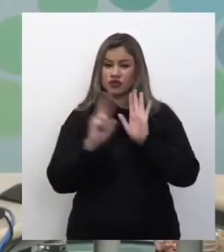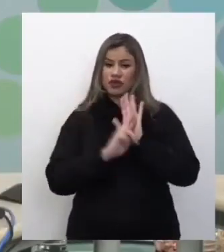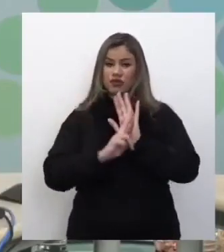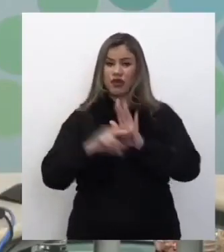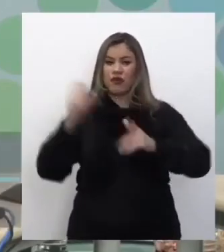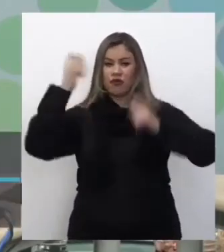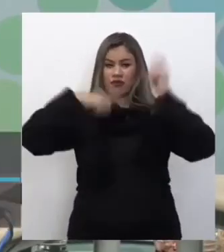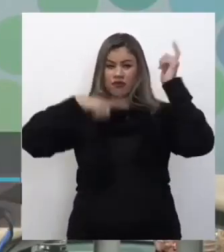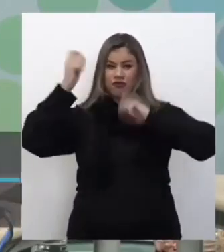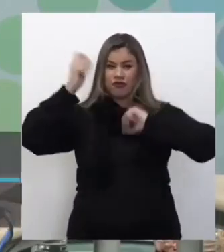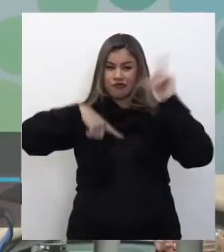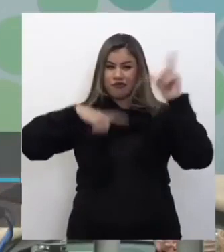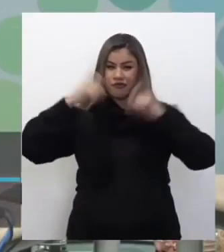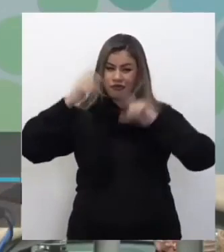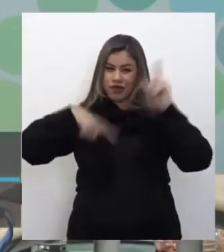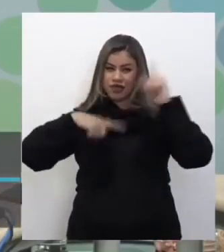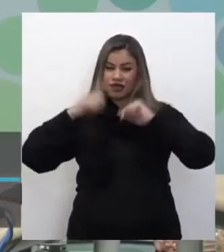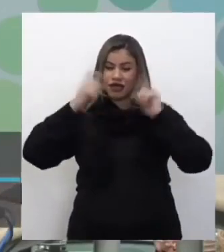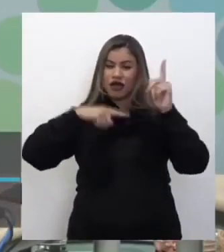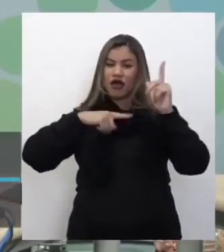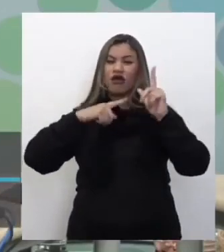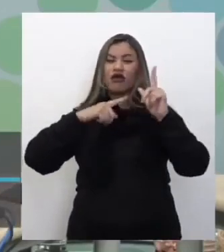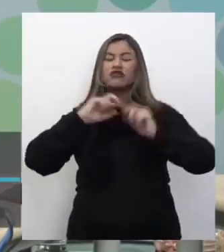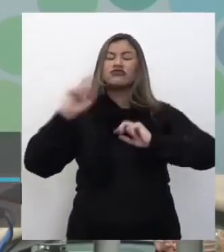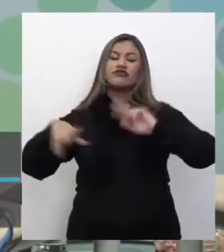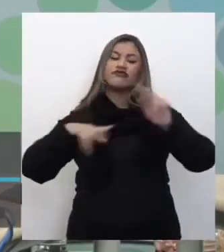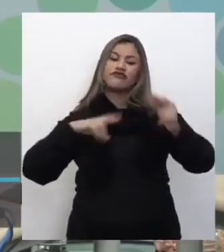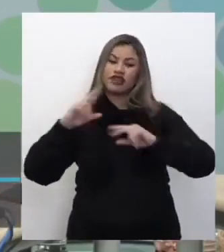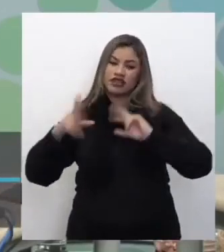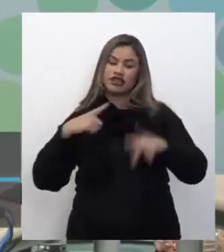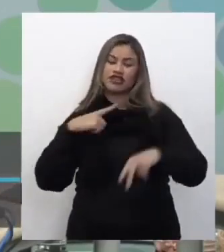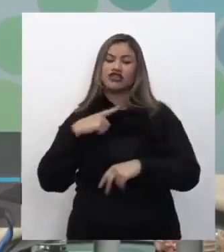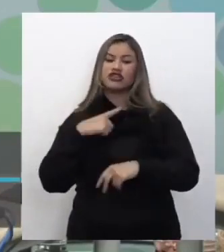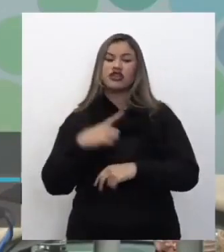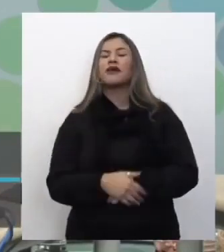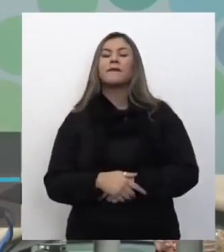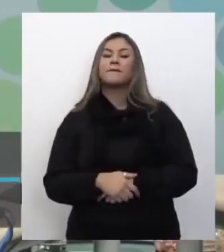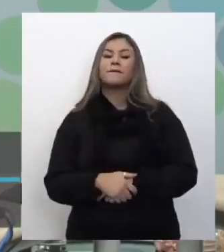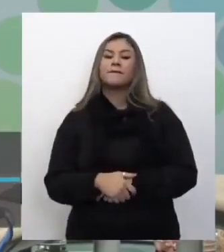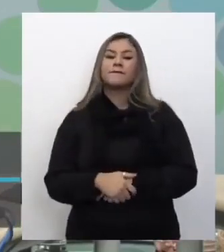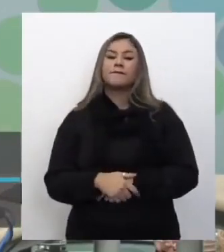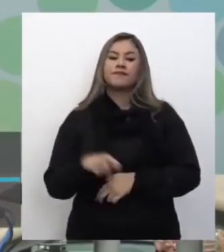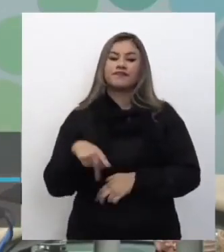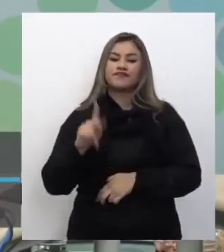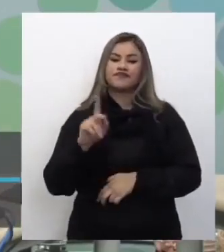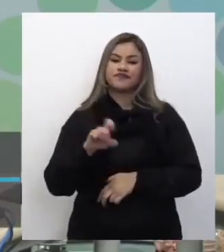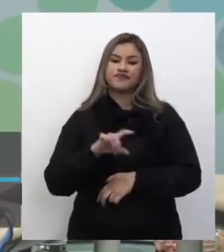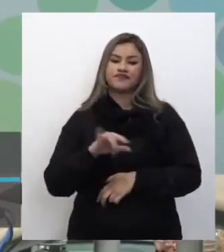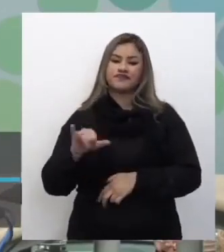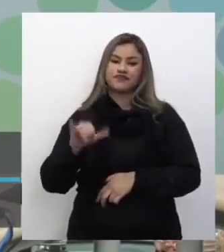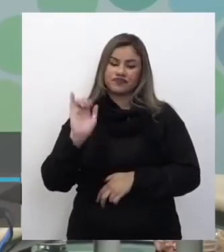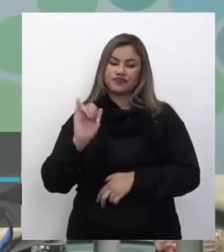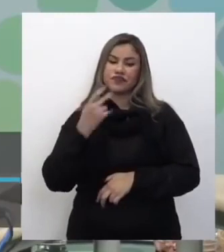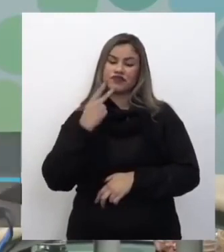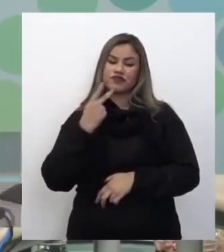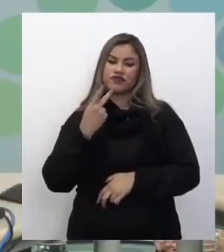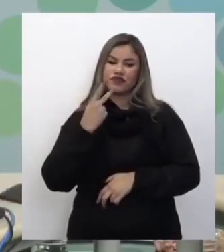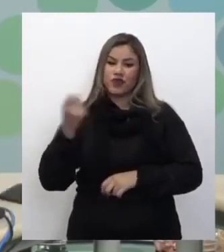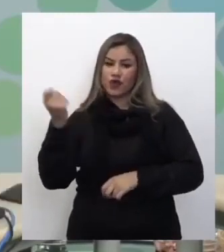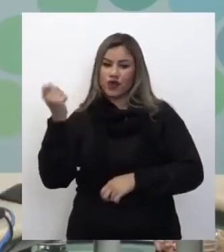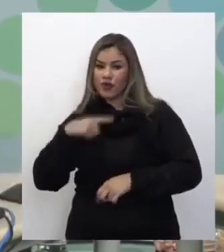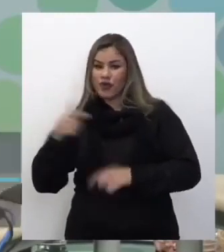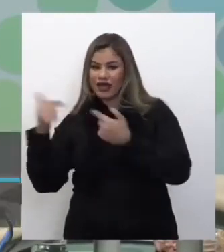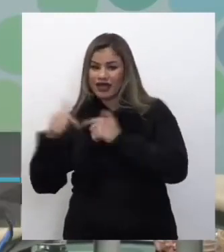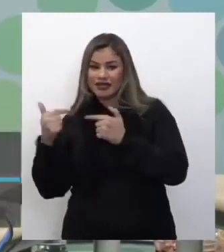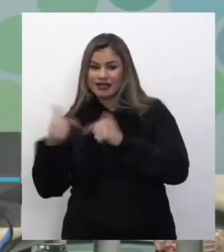isto. E a Kézia cita aqui a diferença é que a comédia é para rir e a